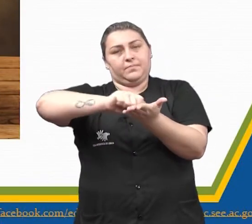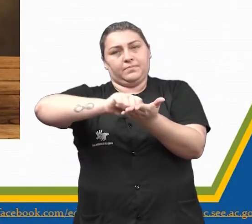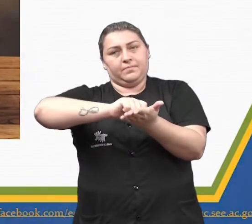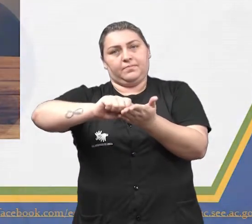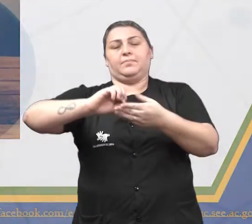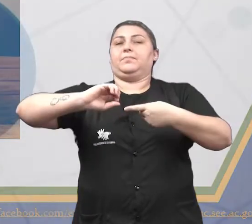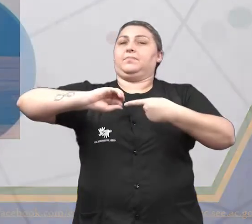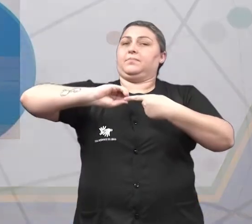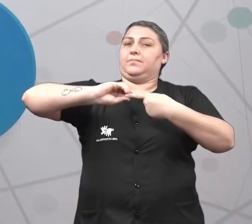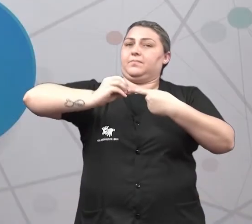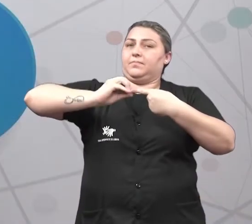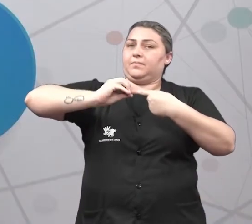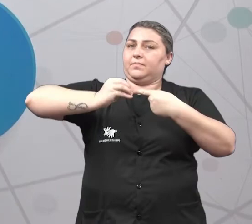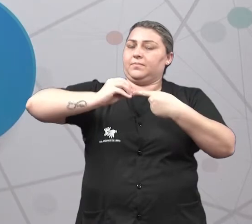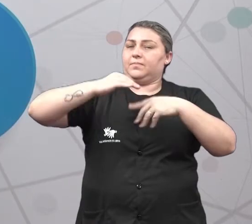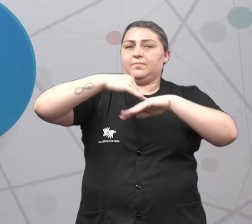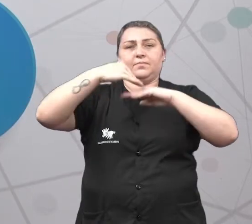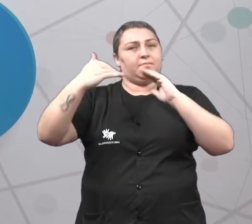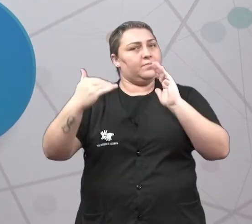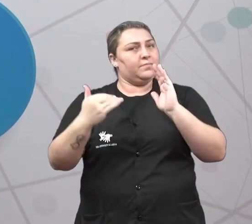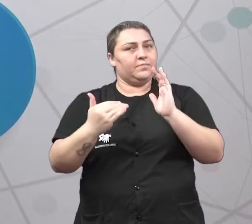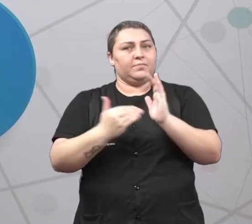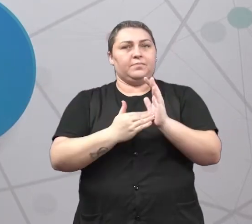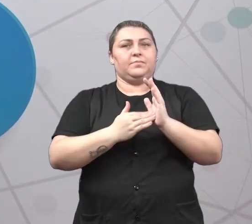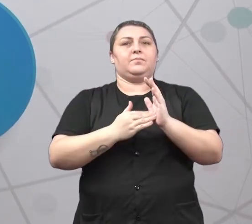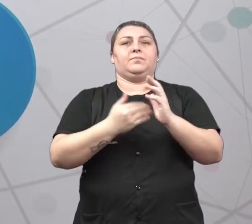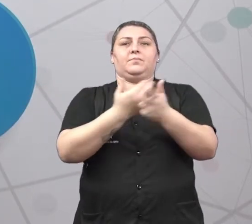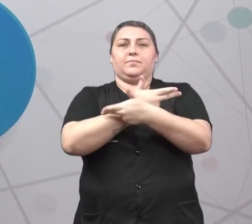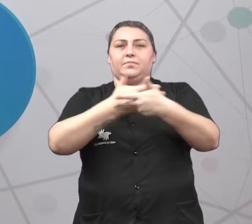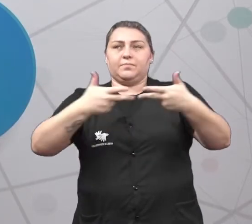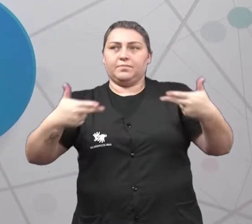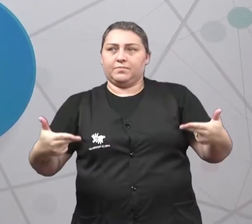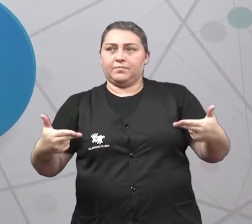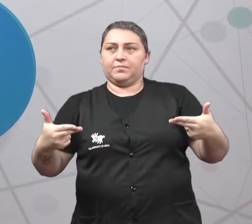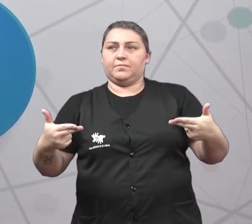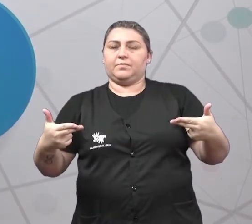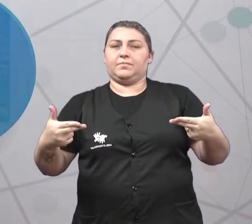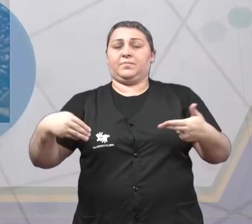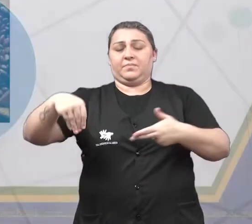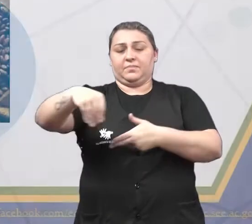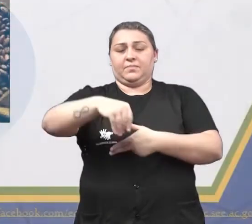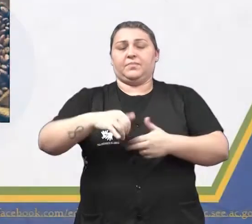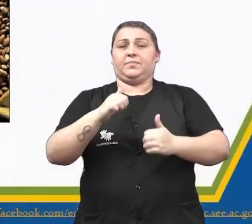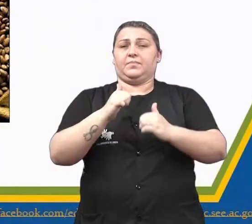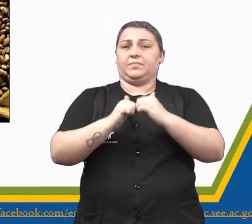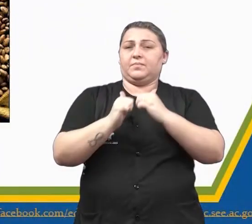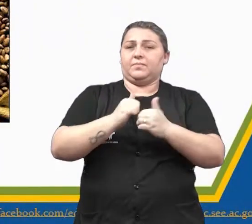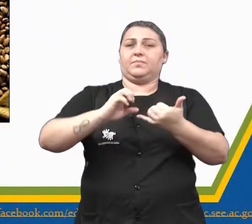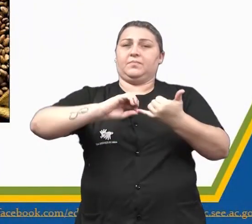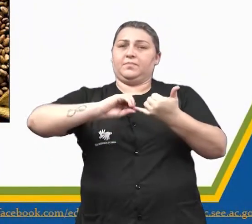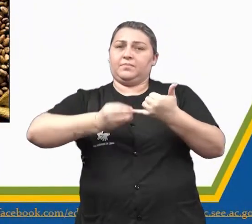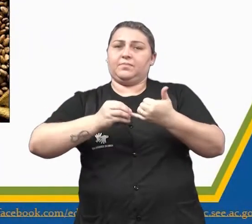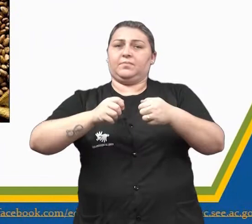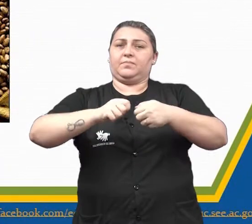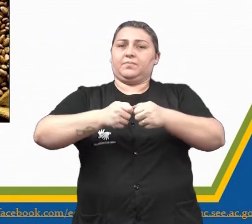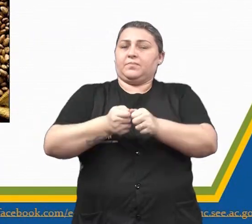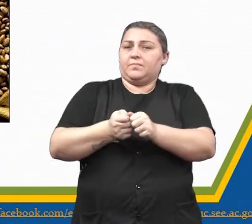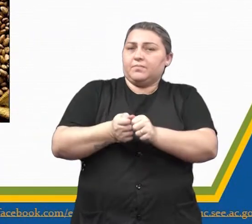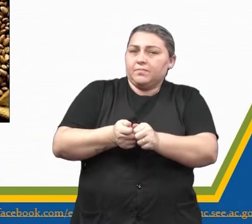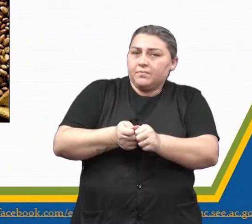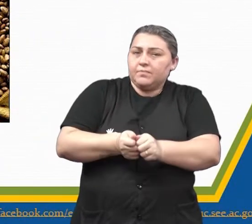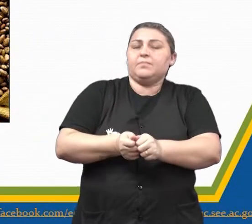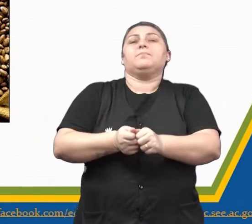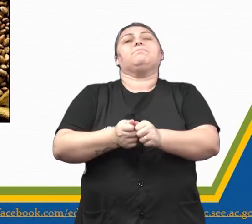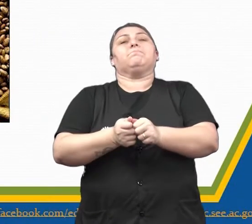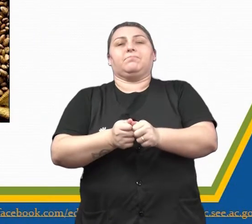borracha, apontador, todo e qualquer tipo de objeto. Os grãos. Então eles têm massa, porque ele é